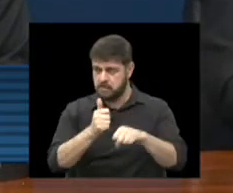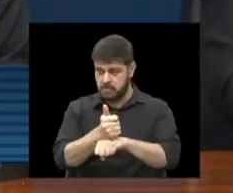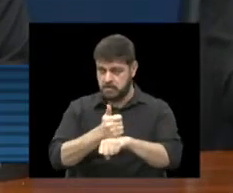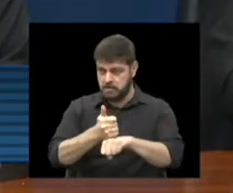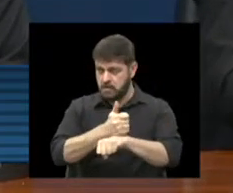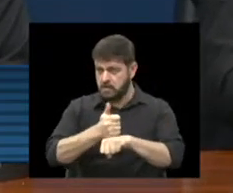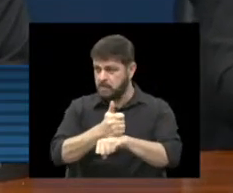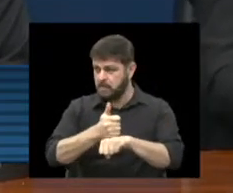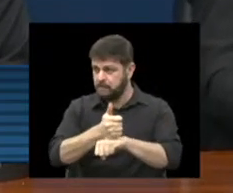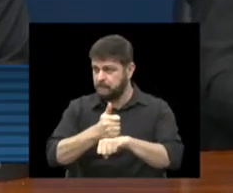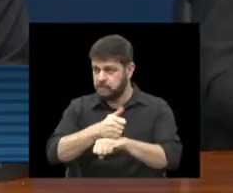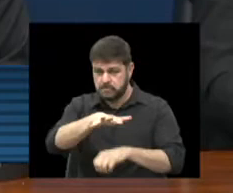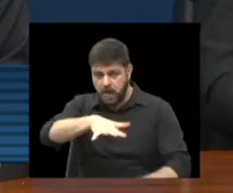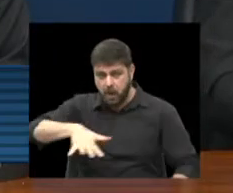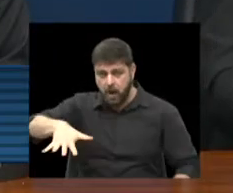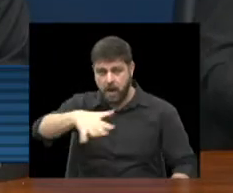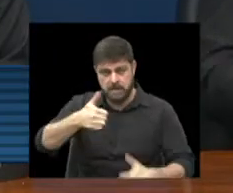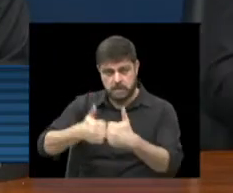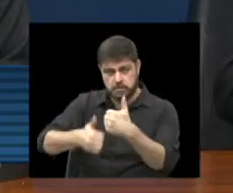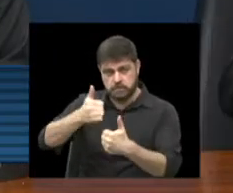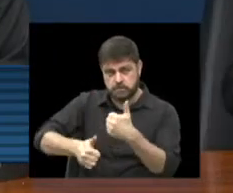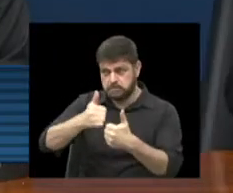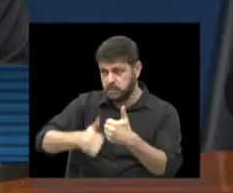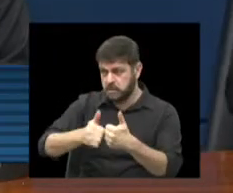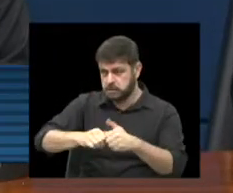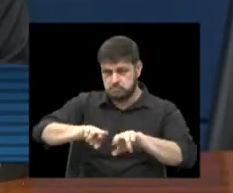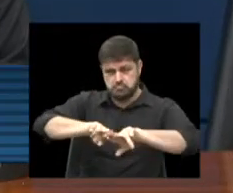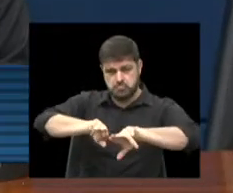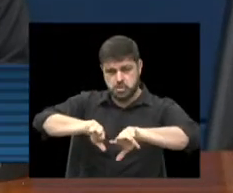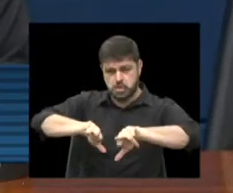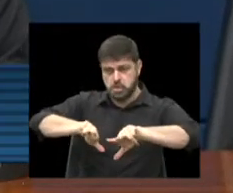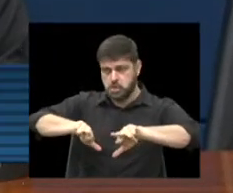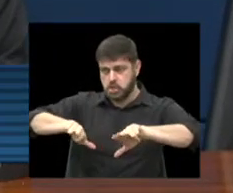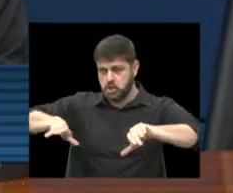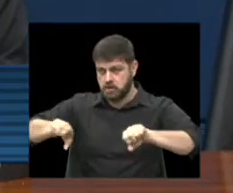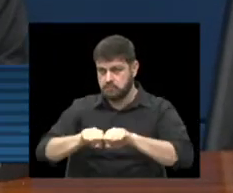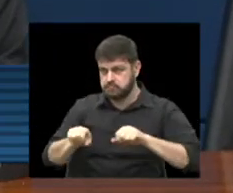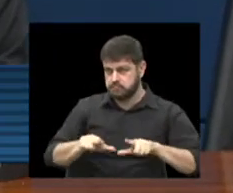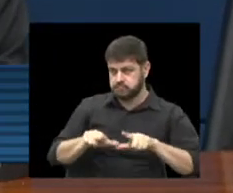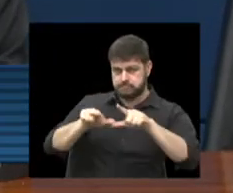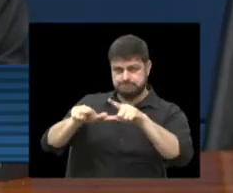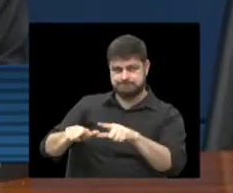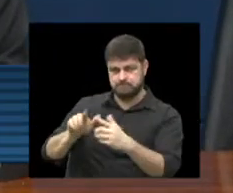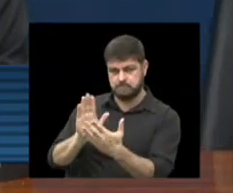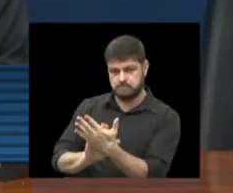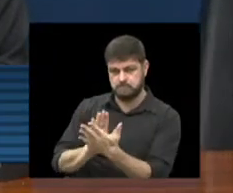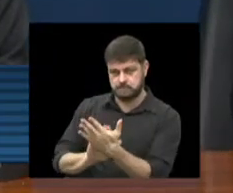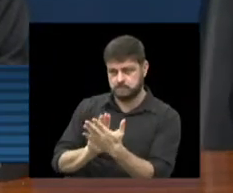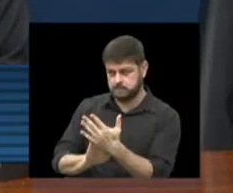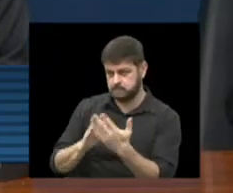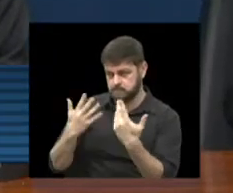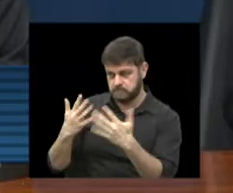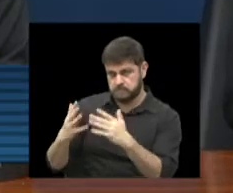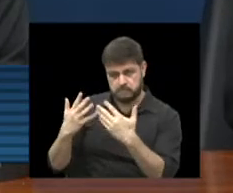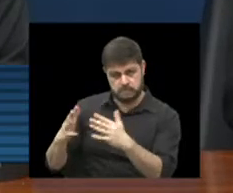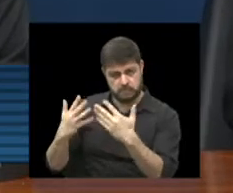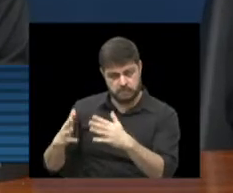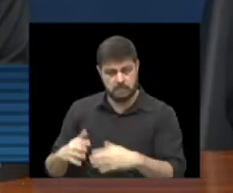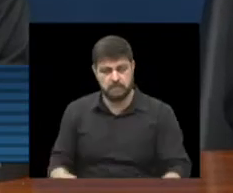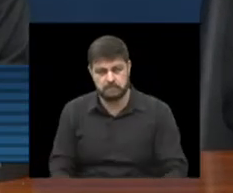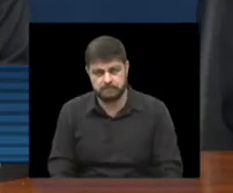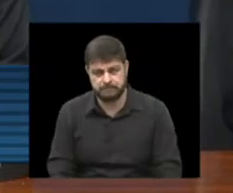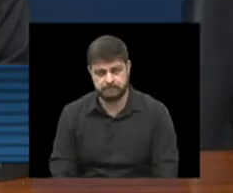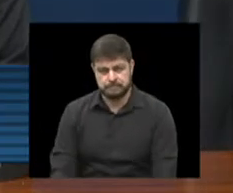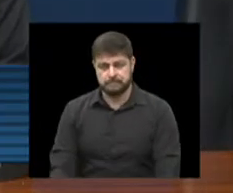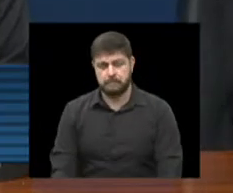77/2017, processo 224-137, de autoria do vereador Antônio Flores, que concede diploma de mérito esportivo